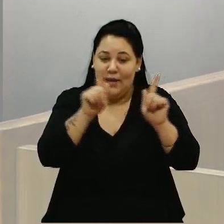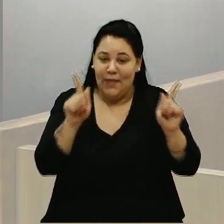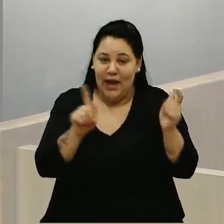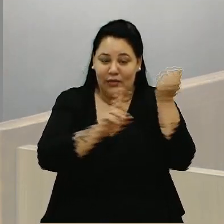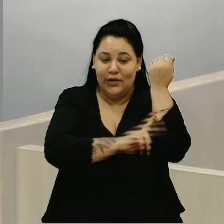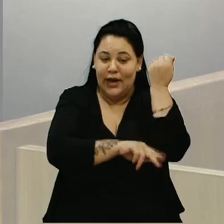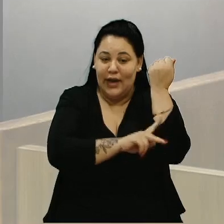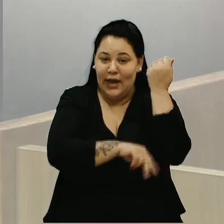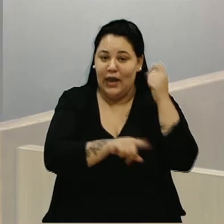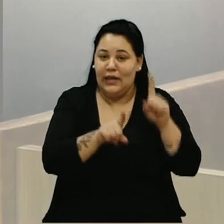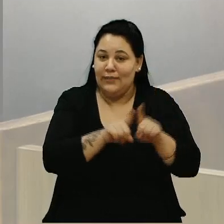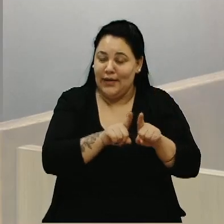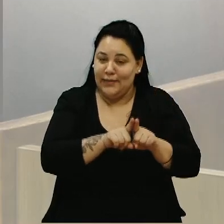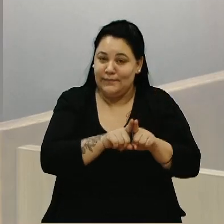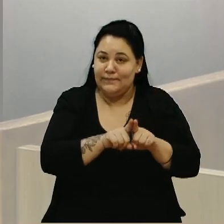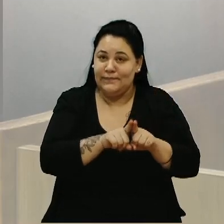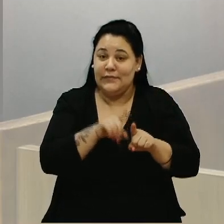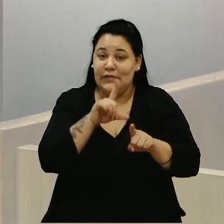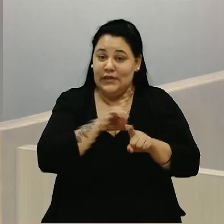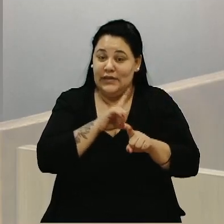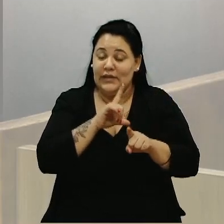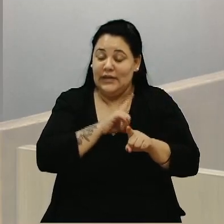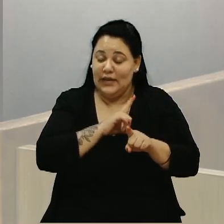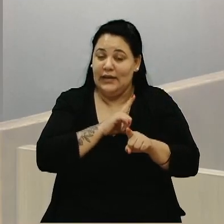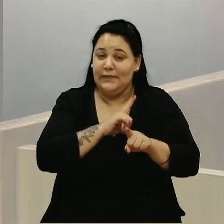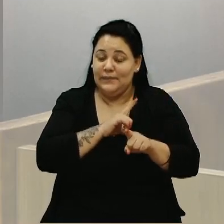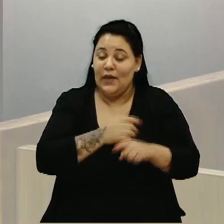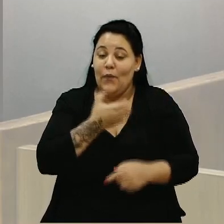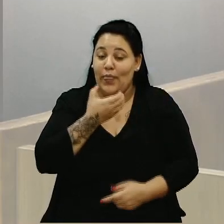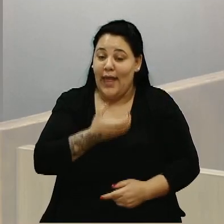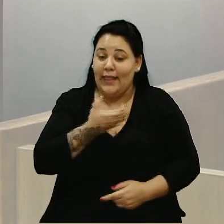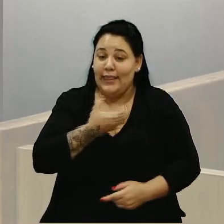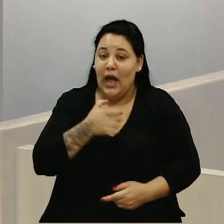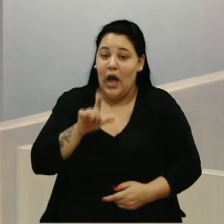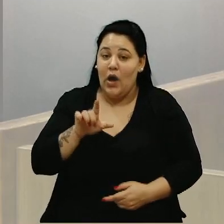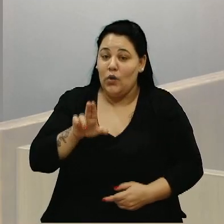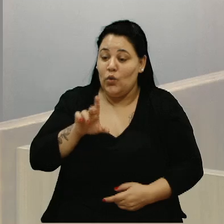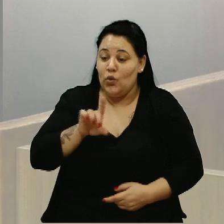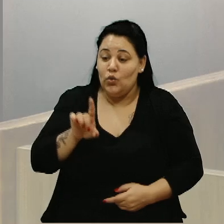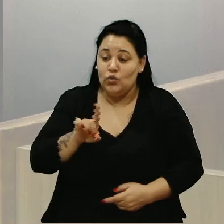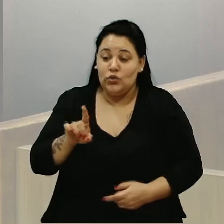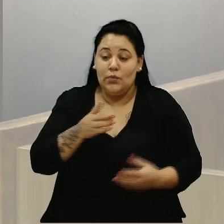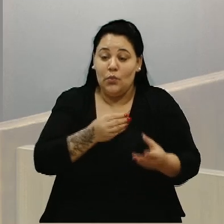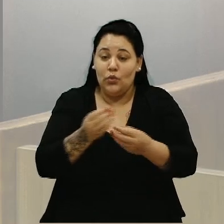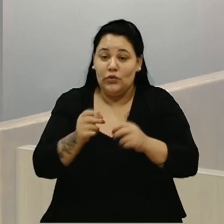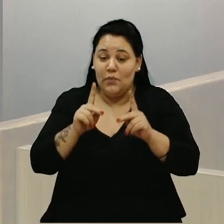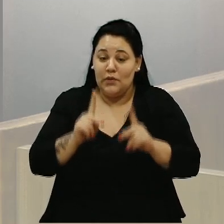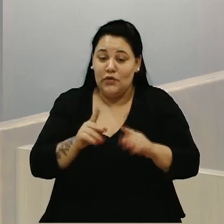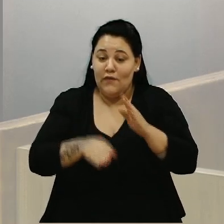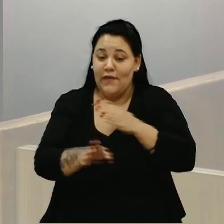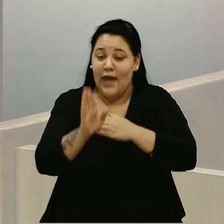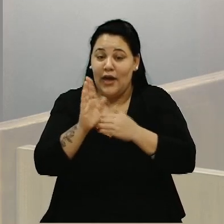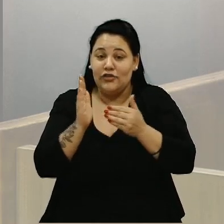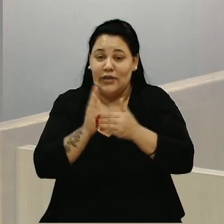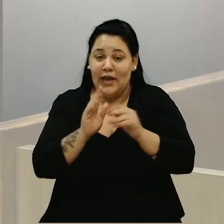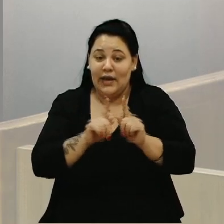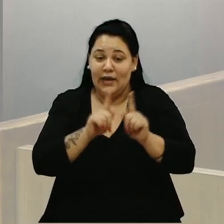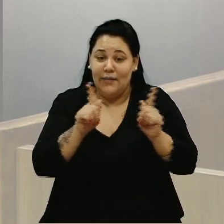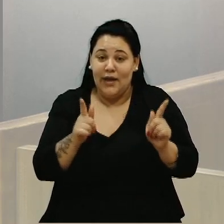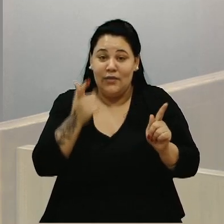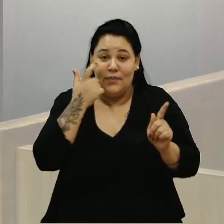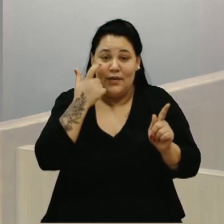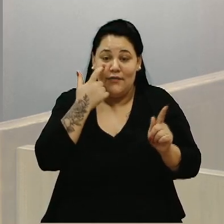tem Natal Luz, né? Quantos caxienses vão a Gramado para ver o Natal Luz? Eu acho que é o Natal